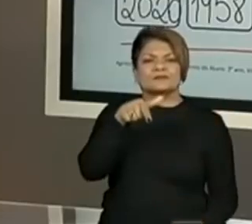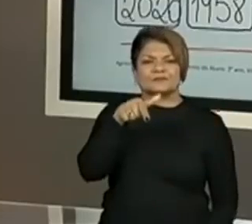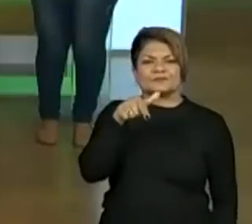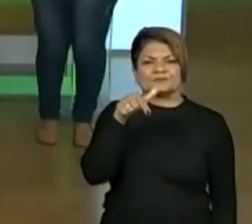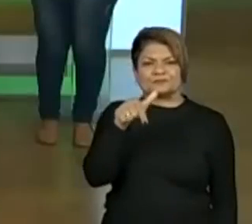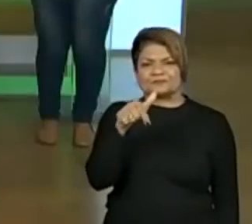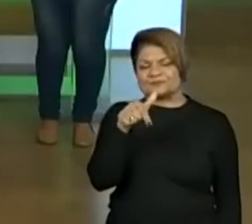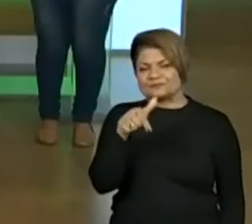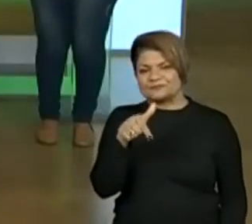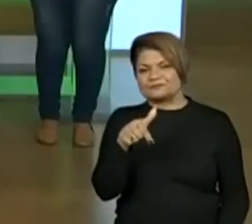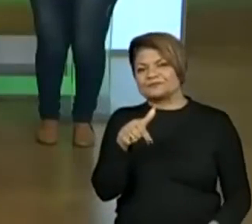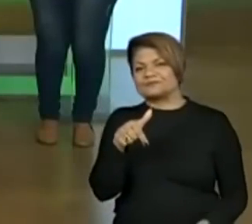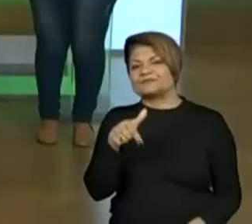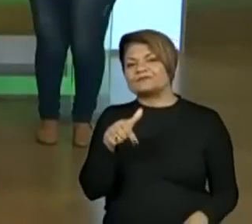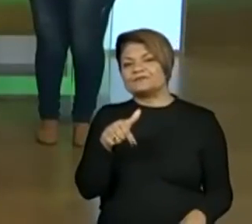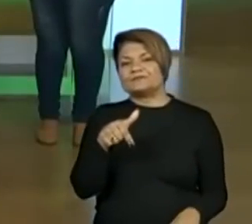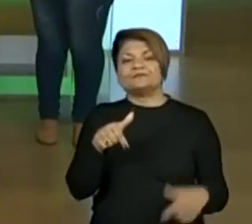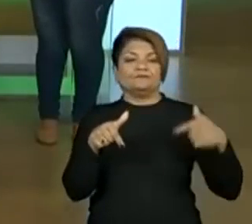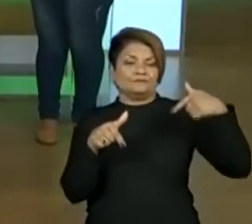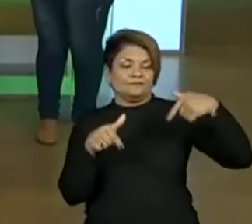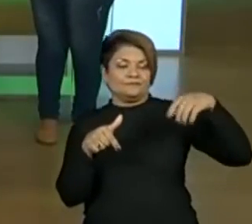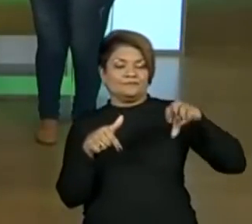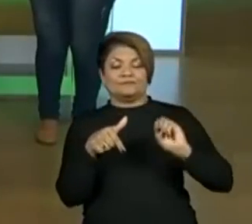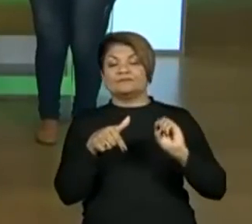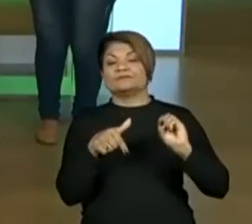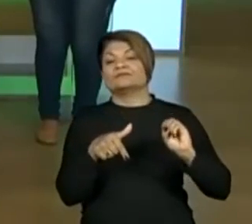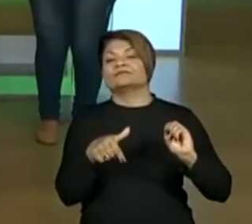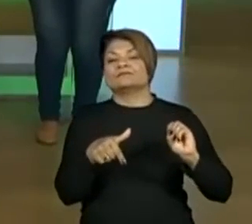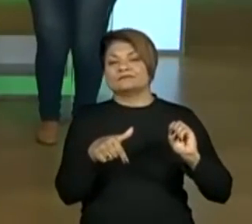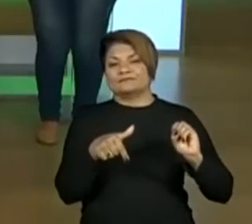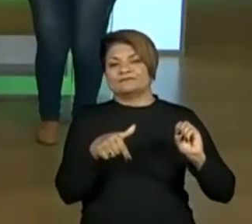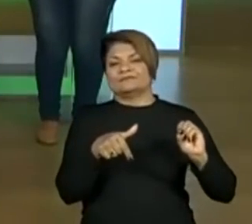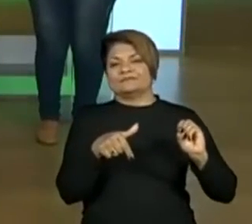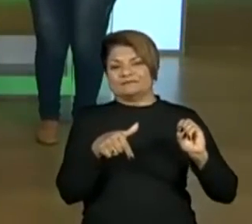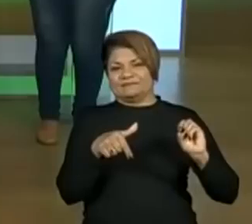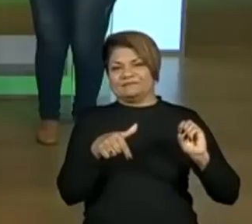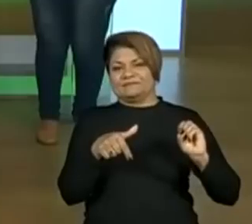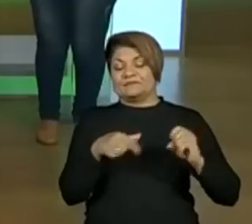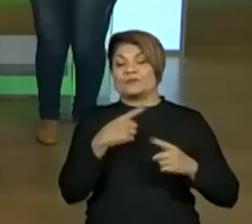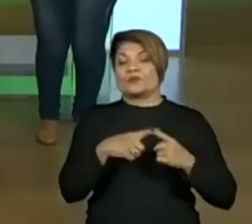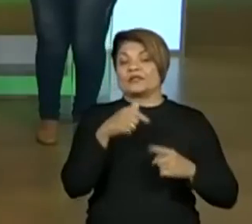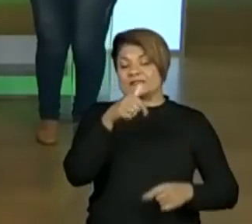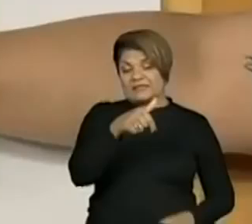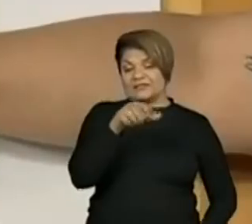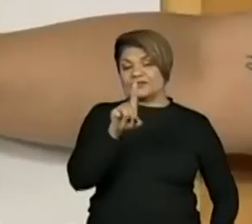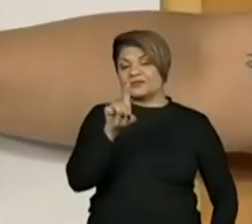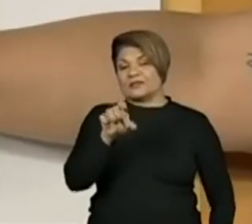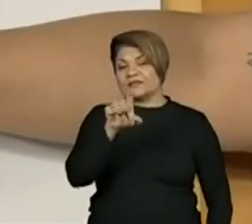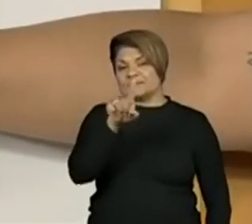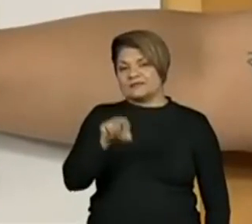algarismo 7, no 79, tem um valor de 70. Isso aí, olha aqui. Olha o 70 aqui.